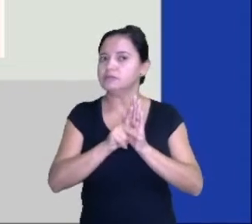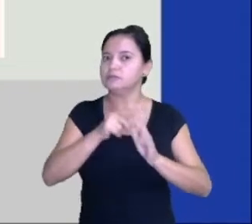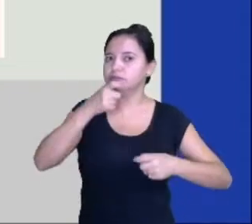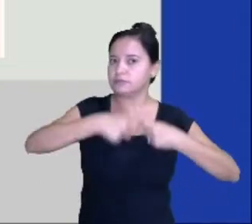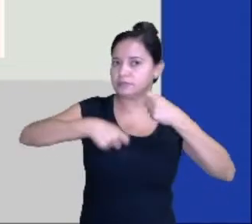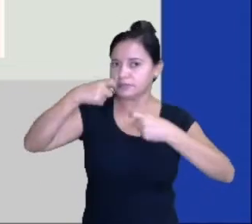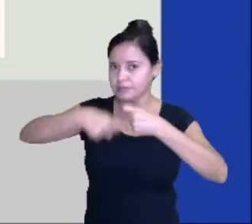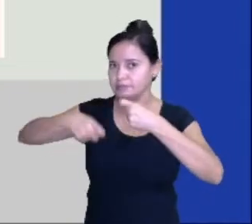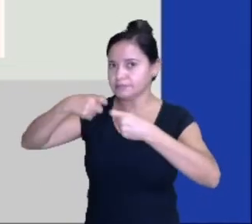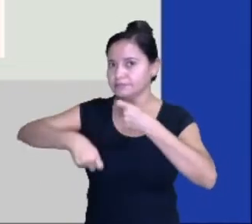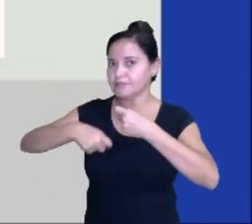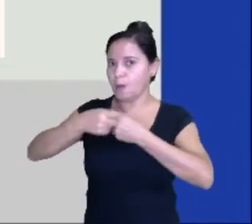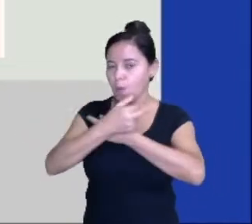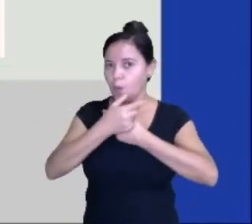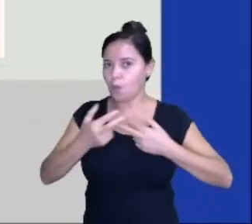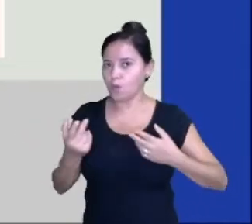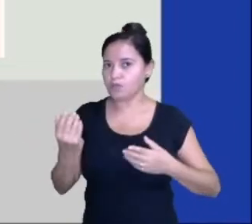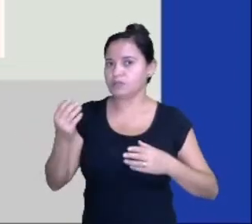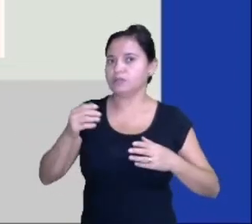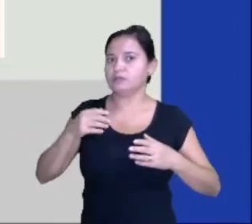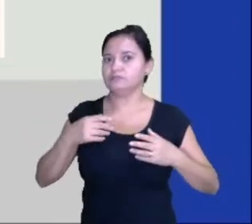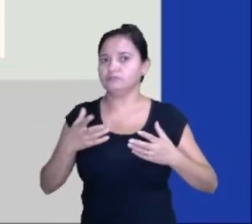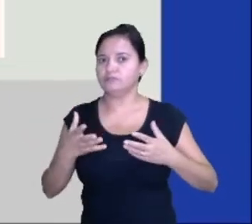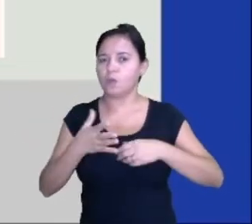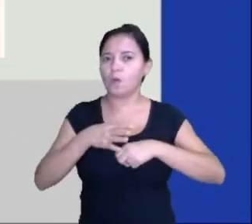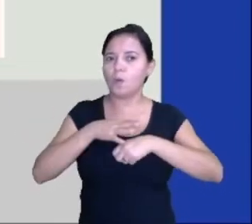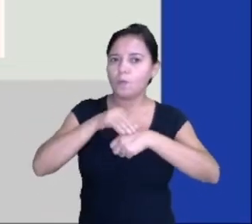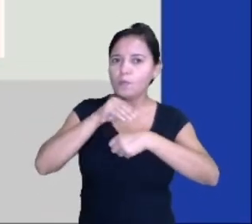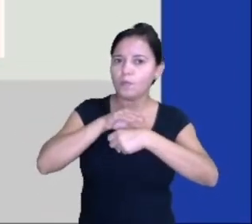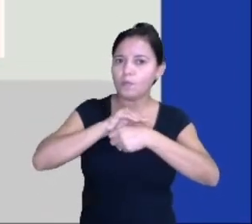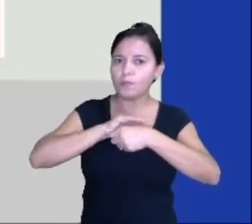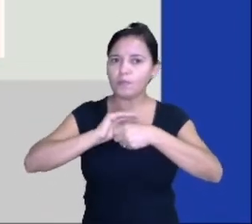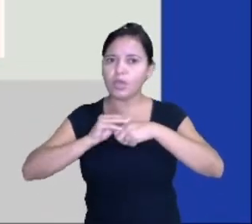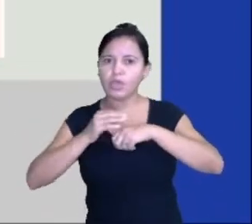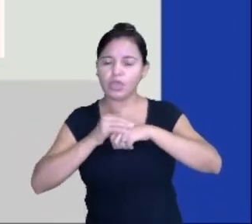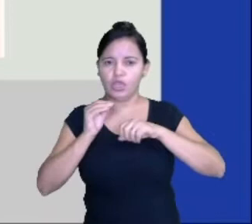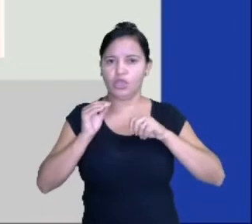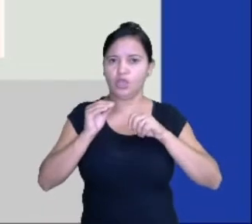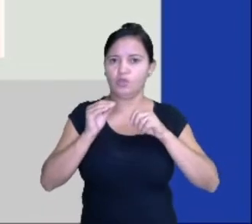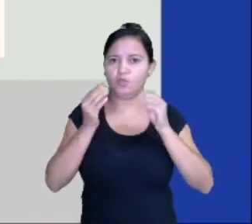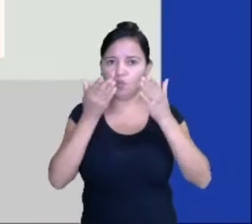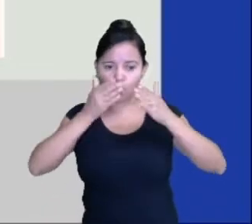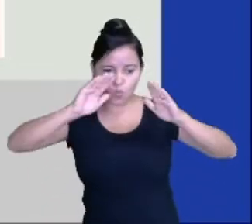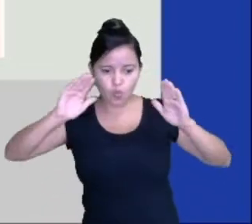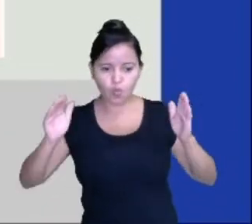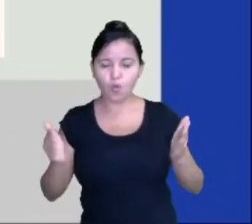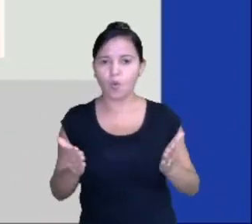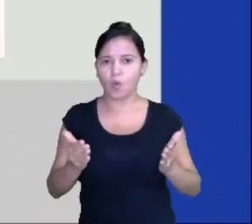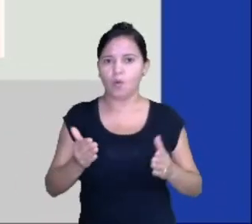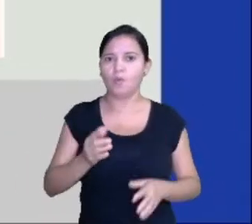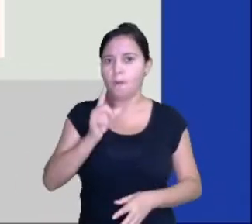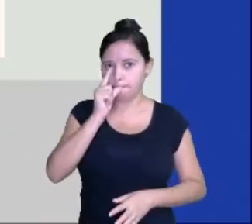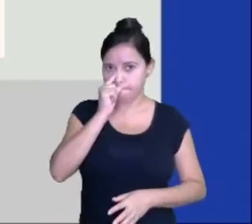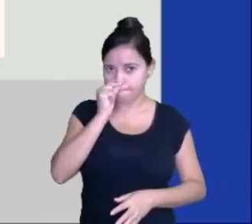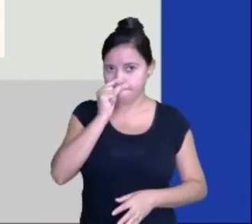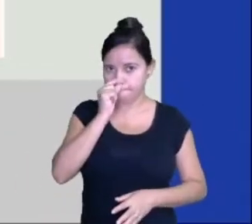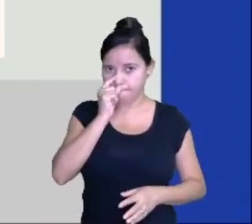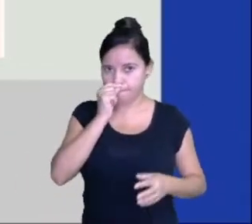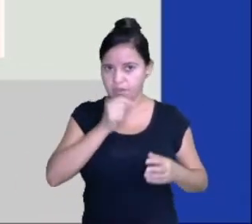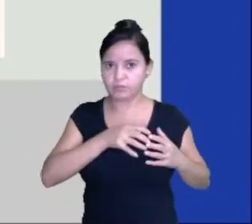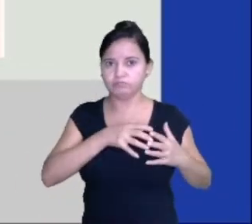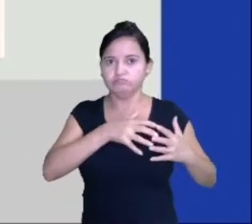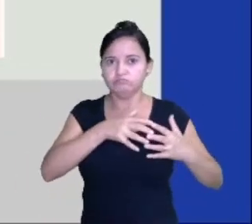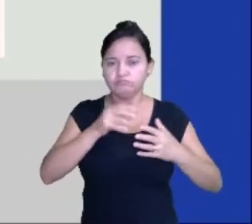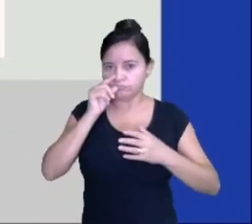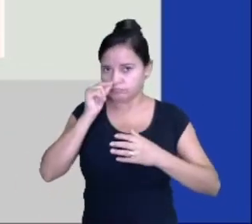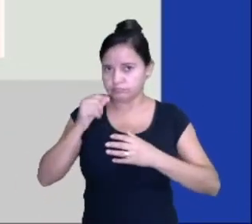caracteres sexuais secundários, aí tem aí pelos, alargamento do quadril, crescimento das mamas e